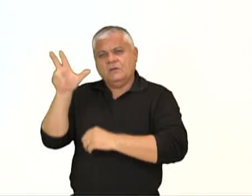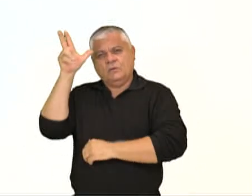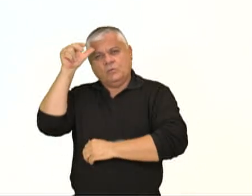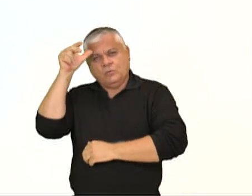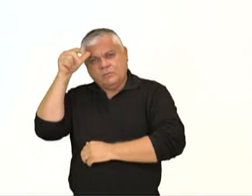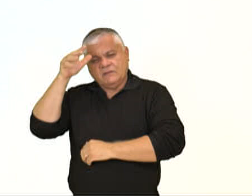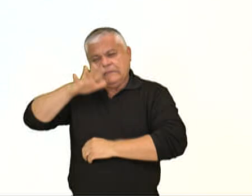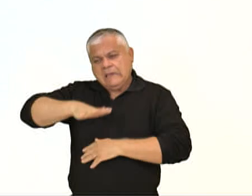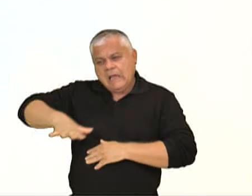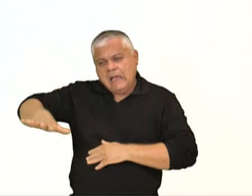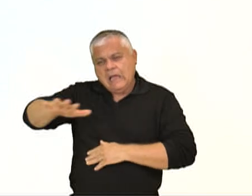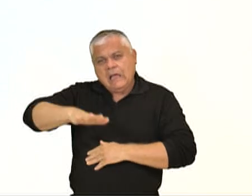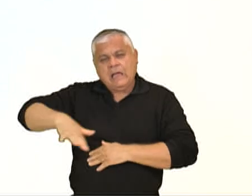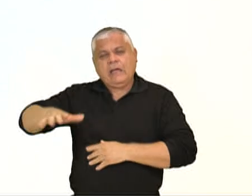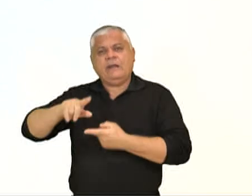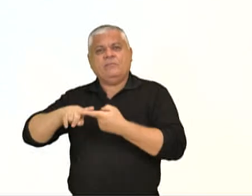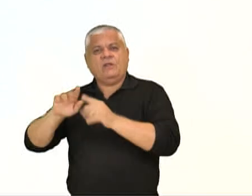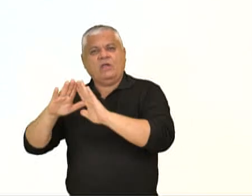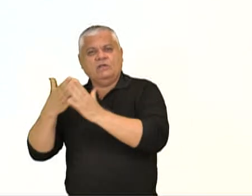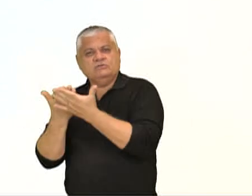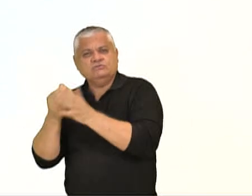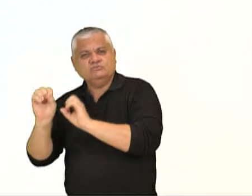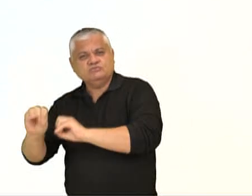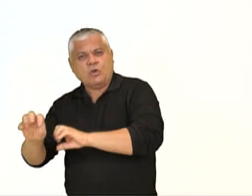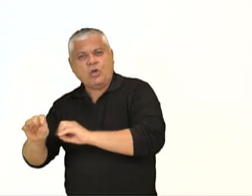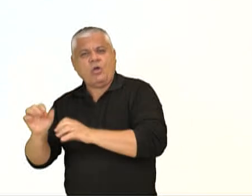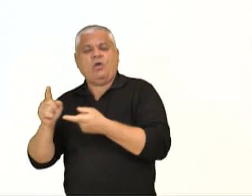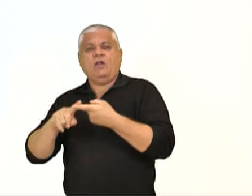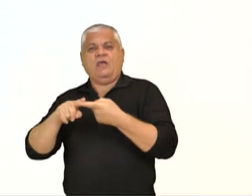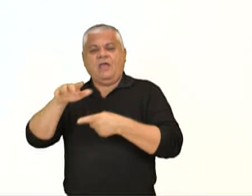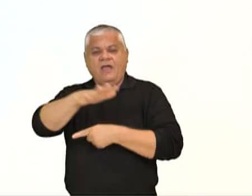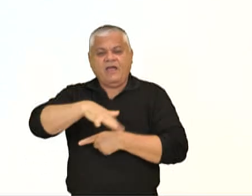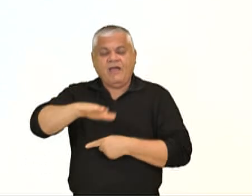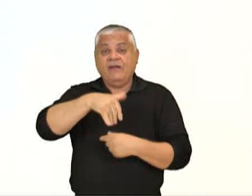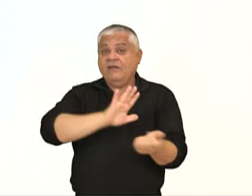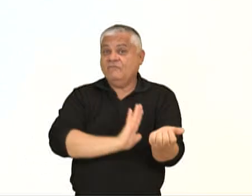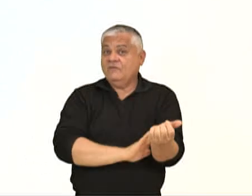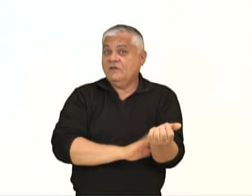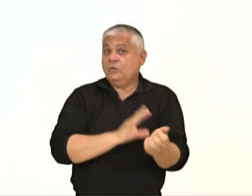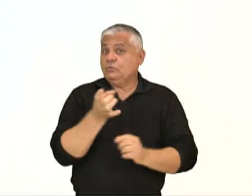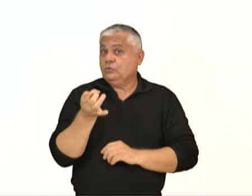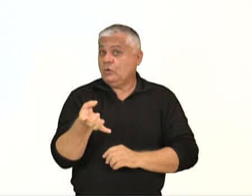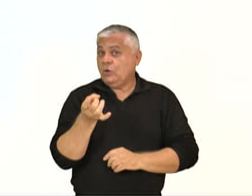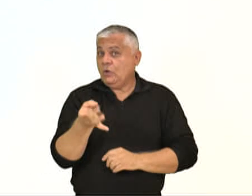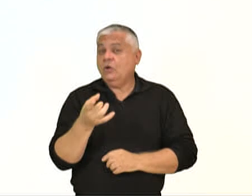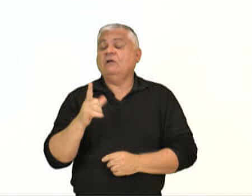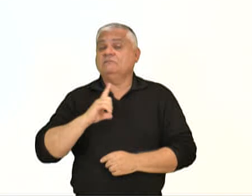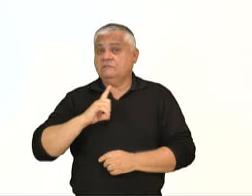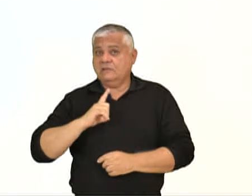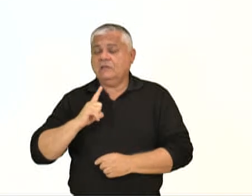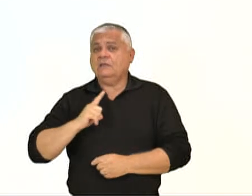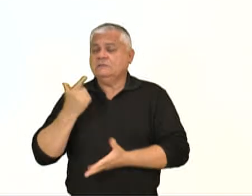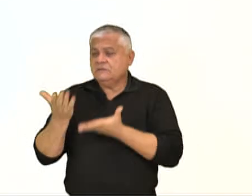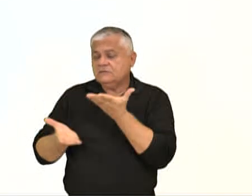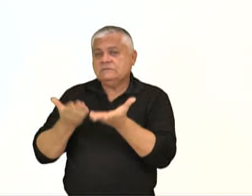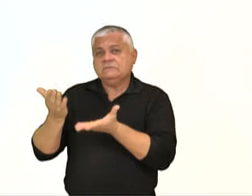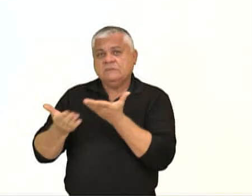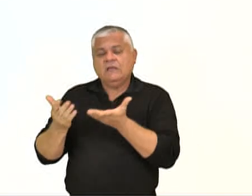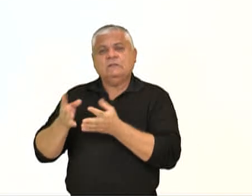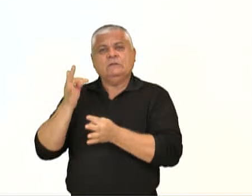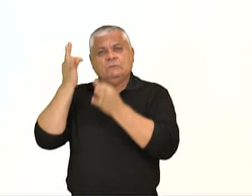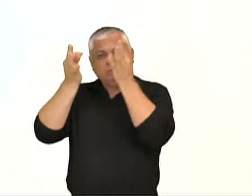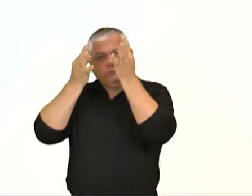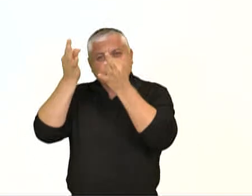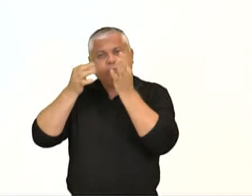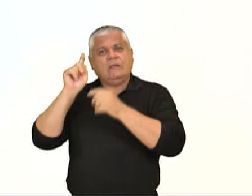várias áreas, crianças com problemas de aprendizagem, adultos com deficiência química, dependência química, desculpa. É. Segundo a fisioterapeuta